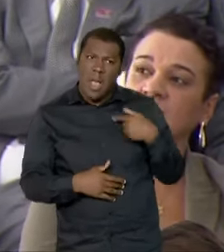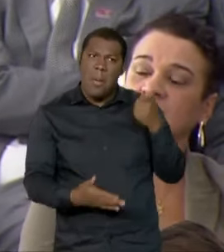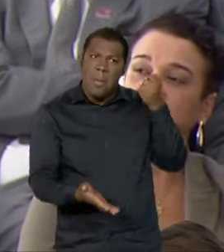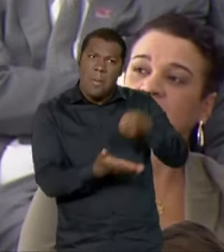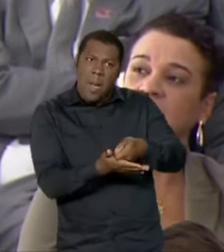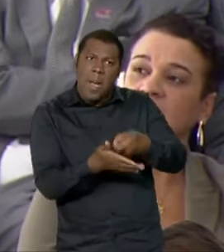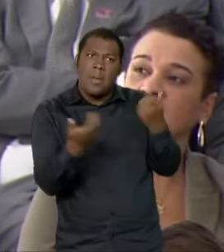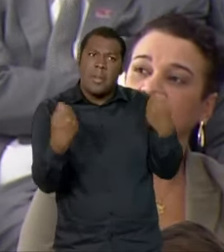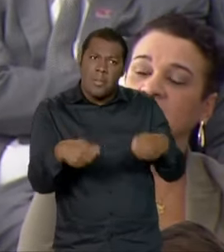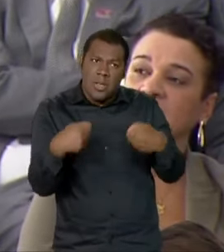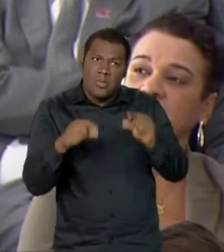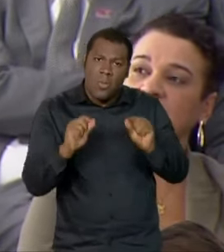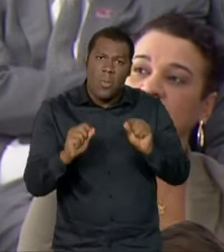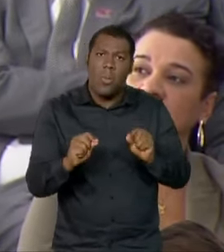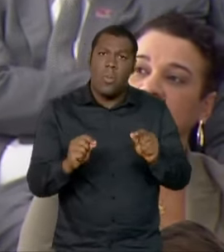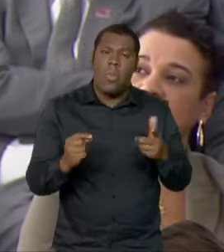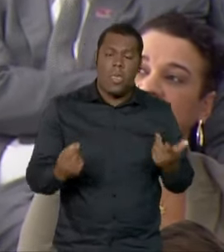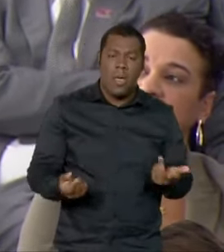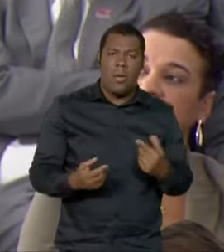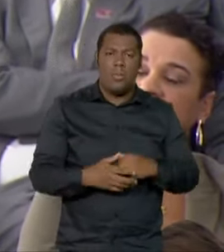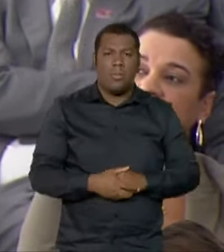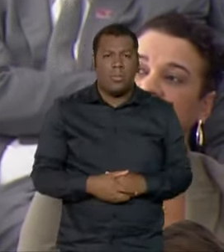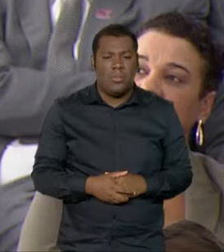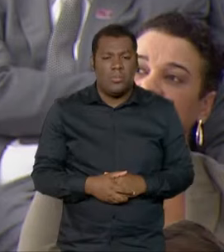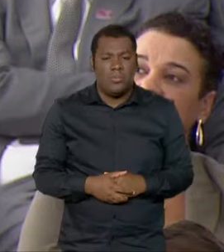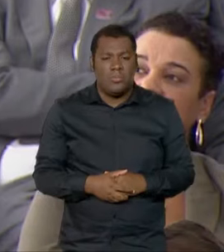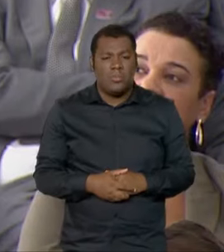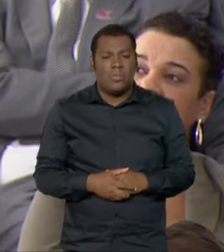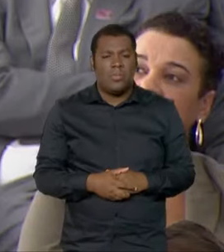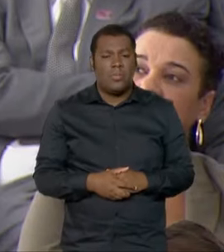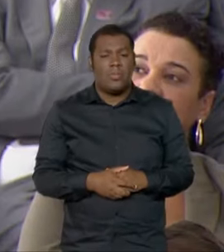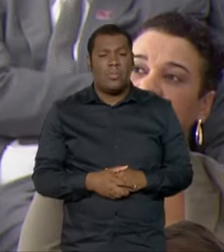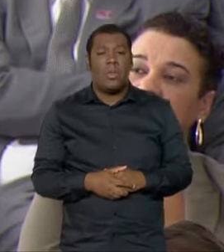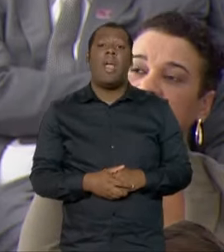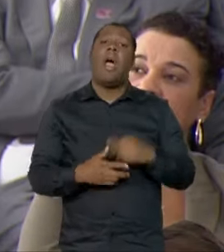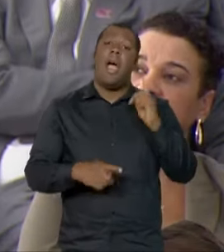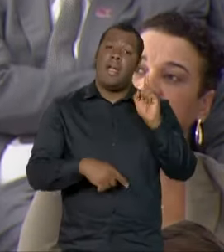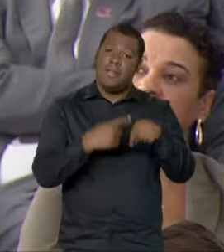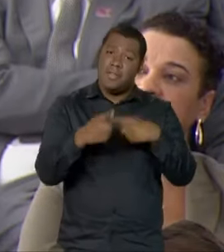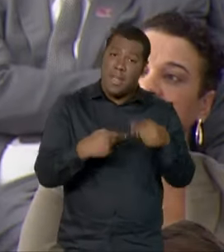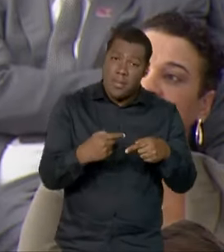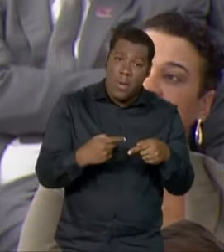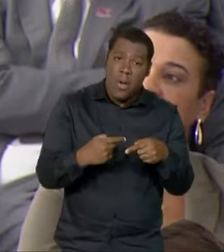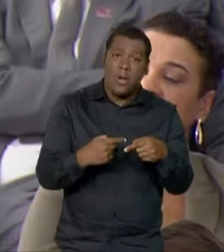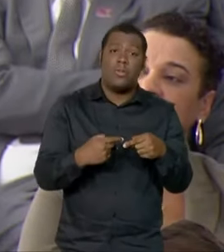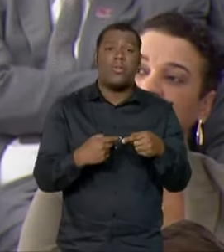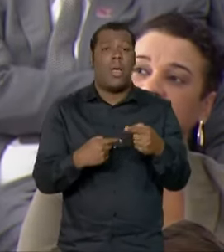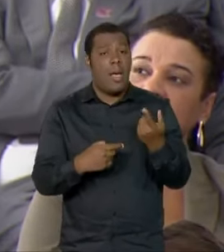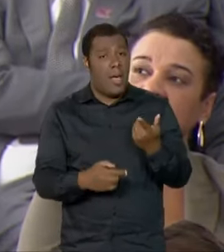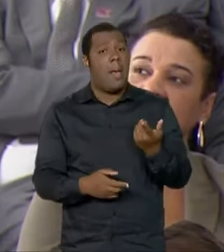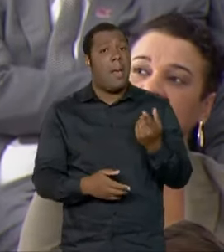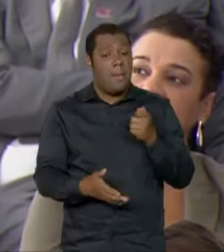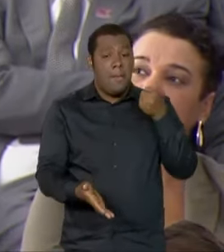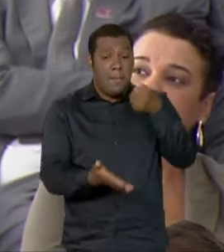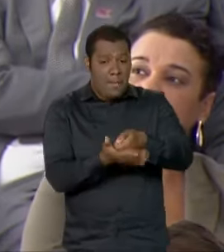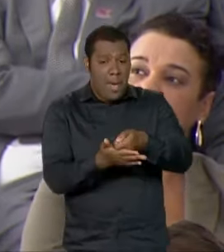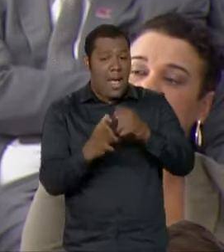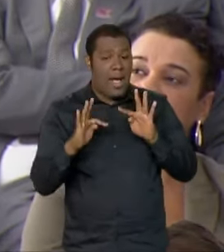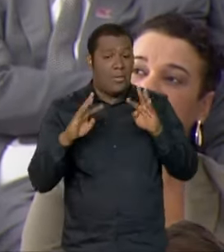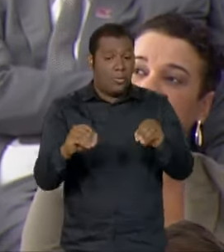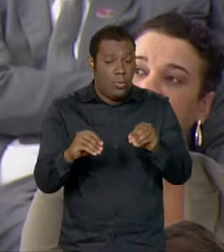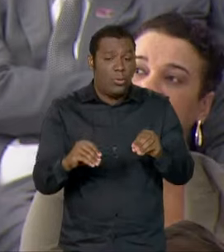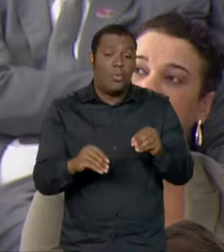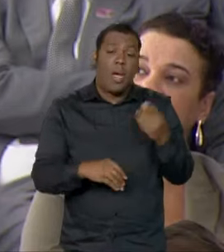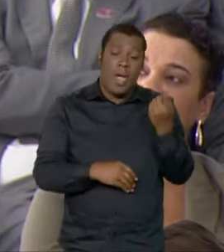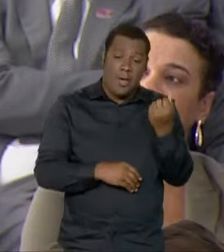É isso que acontece. A última coisa que a gente pensa é o que investir. Vai investir o que sobrar. E assim é